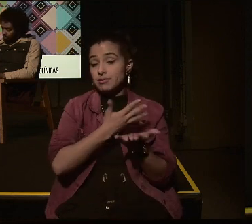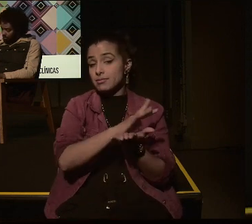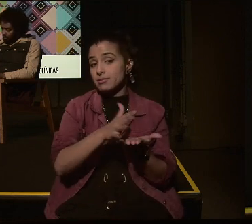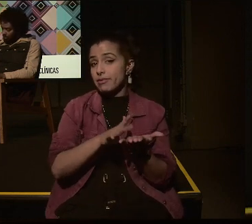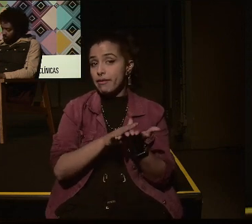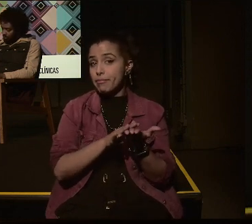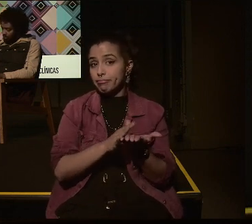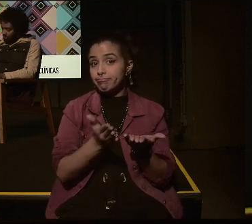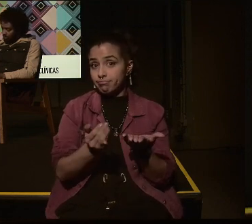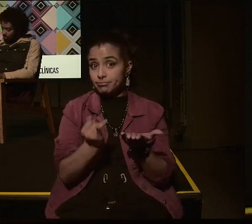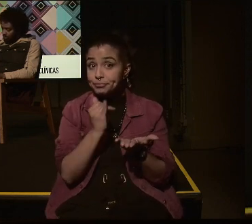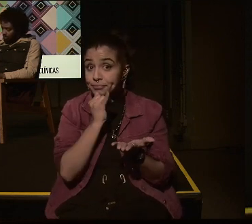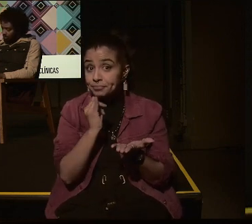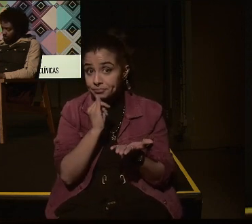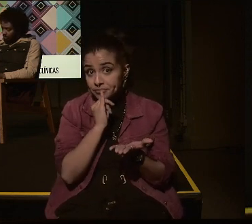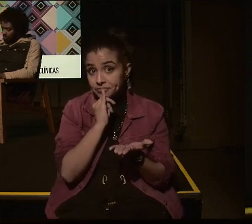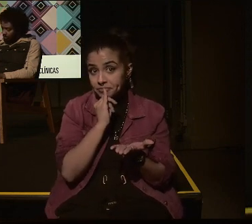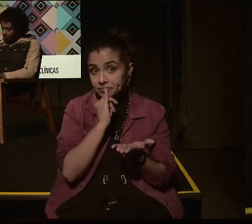Agora,